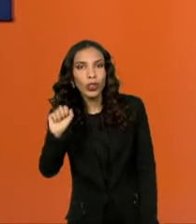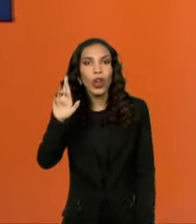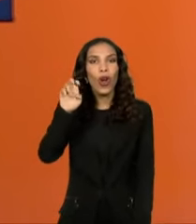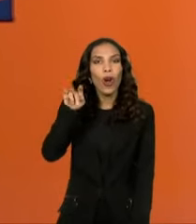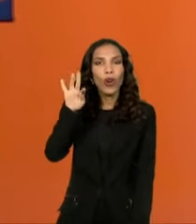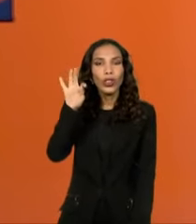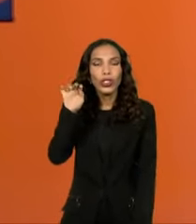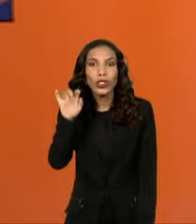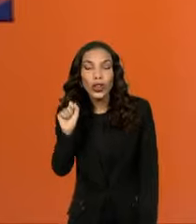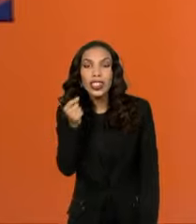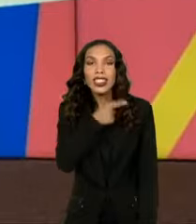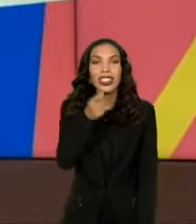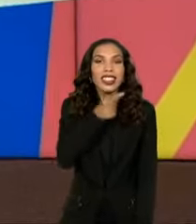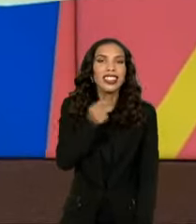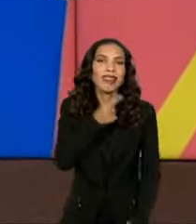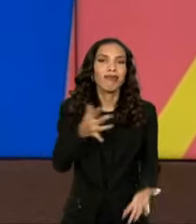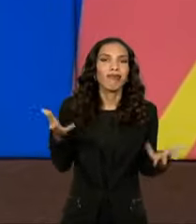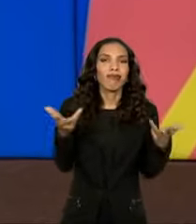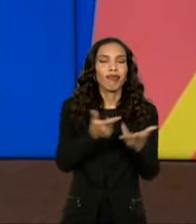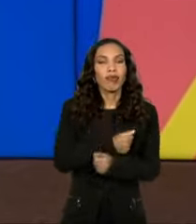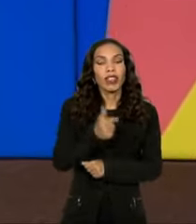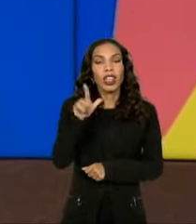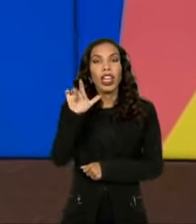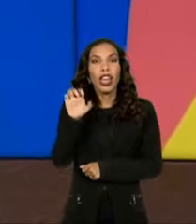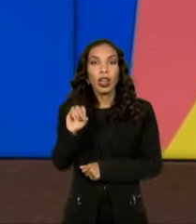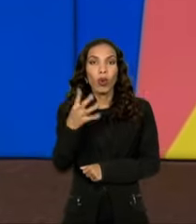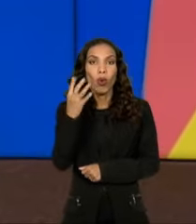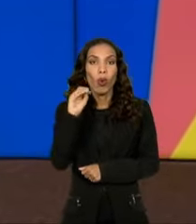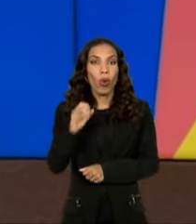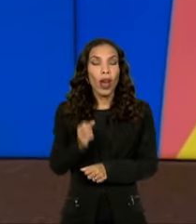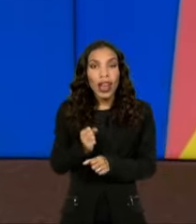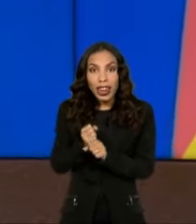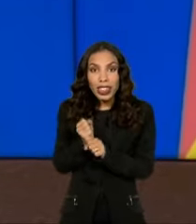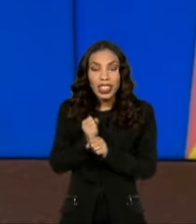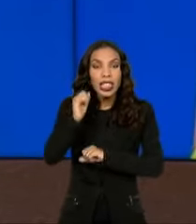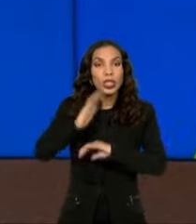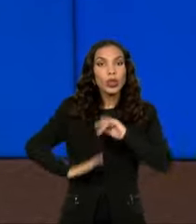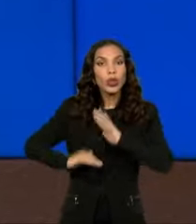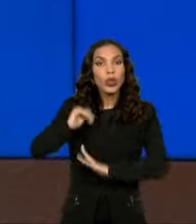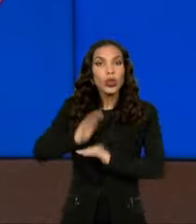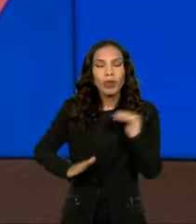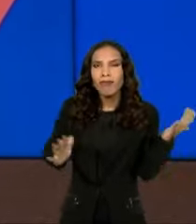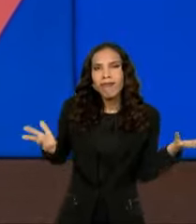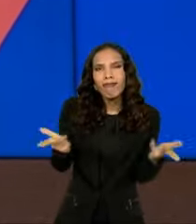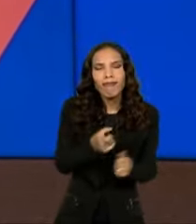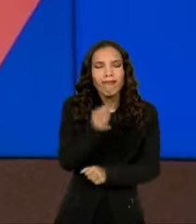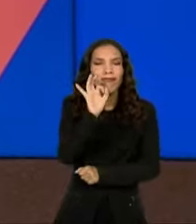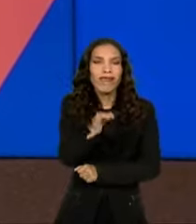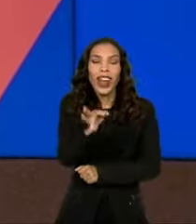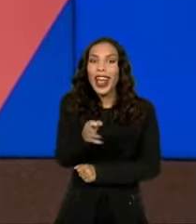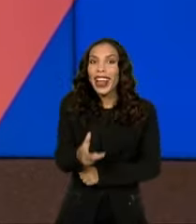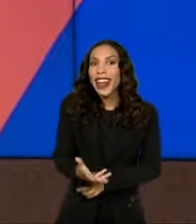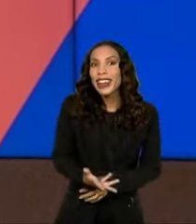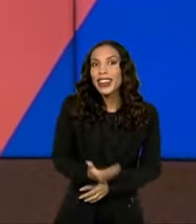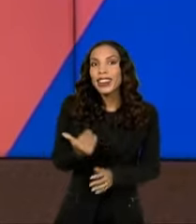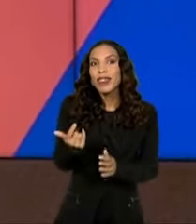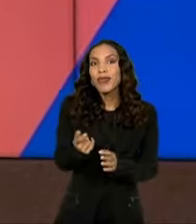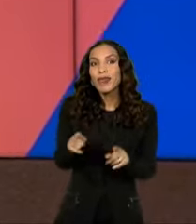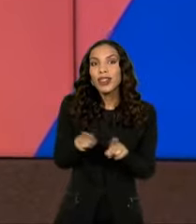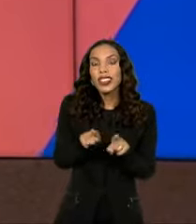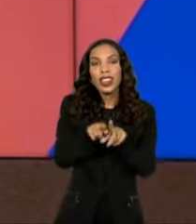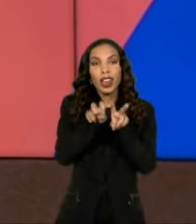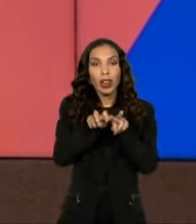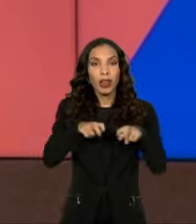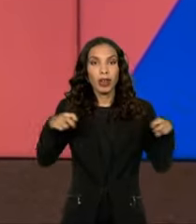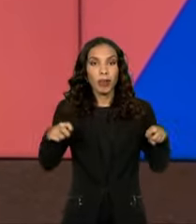humor delicioso. Gente, o Léo tem 40 anos de carreira. Não é maravilhoso? Isso é demais. E na bancada também